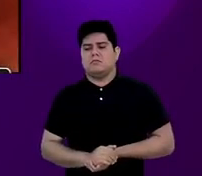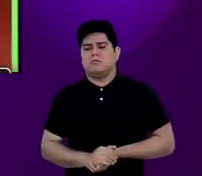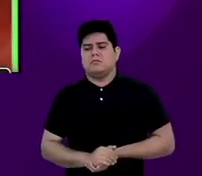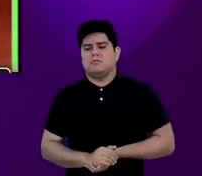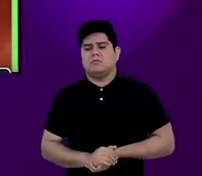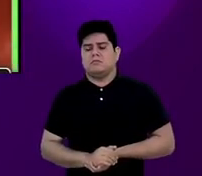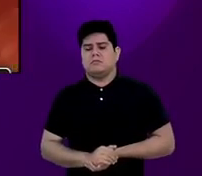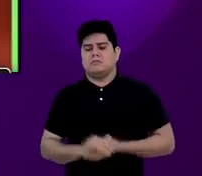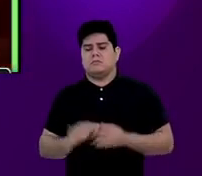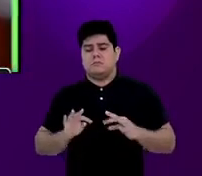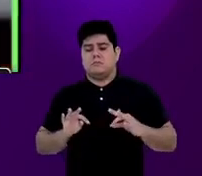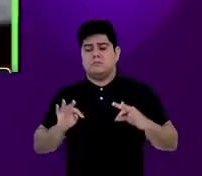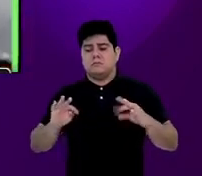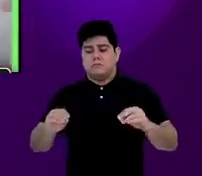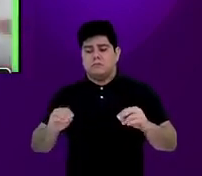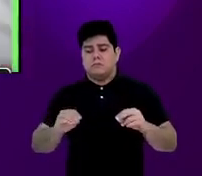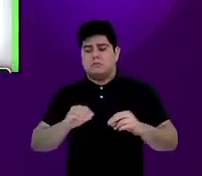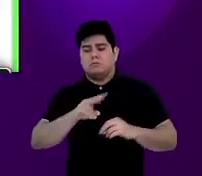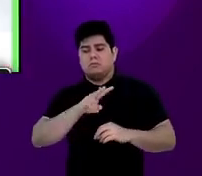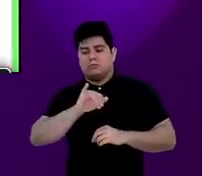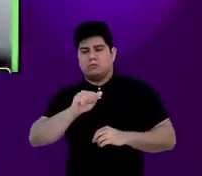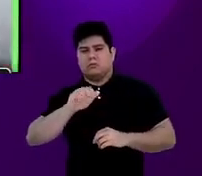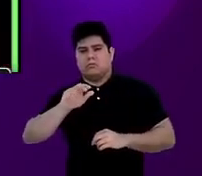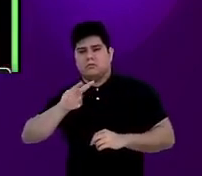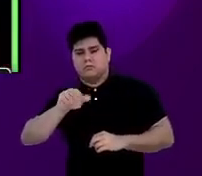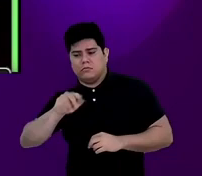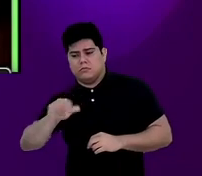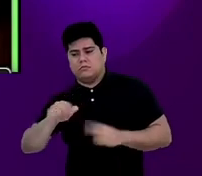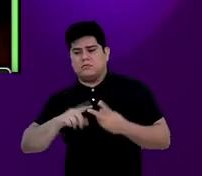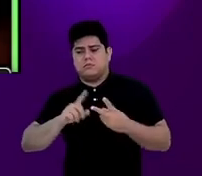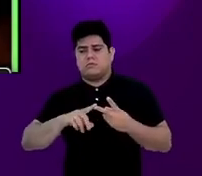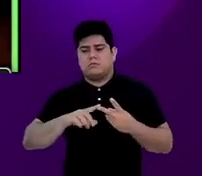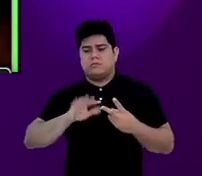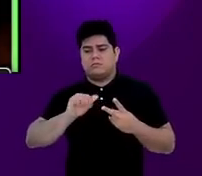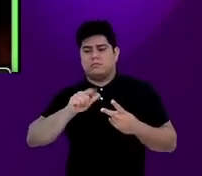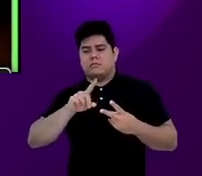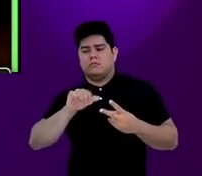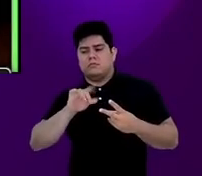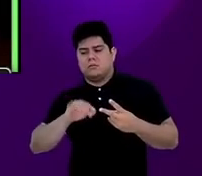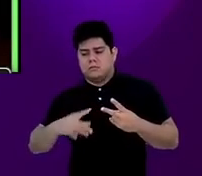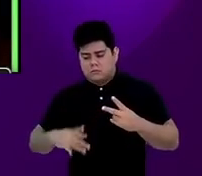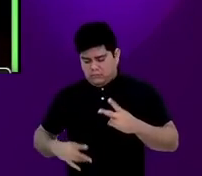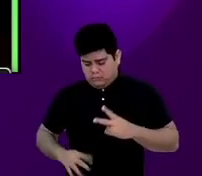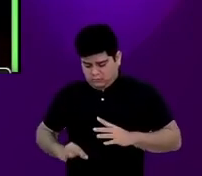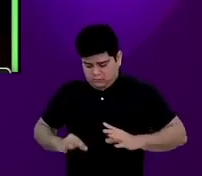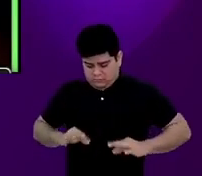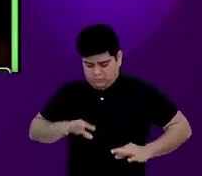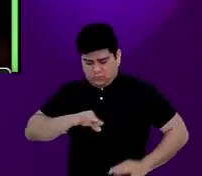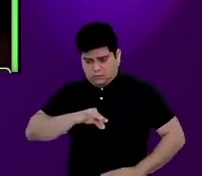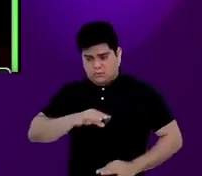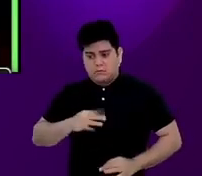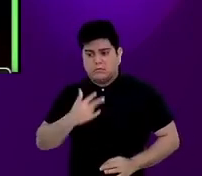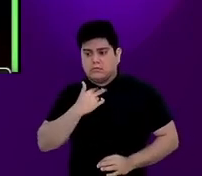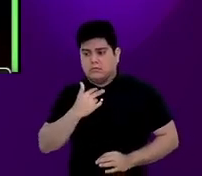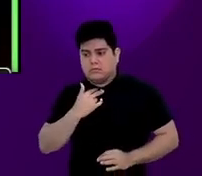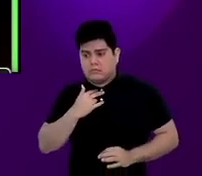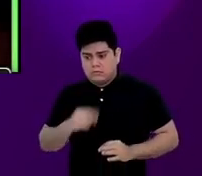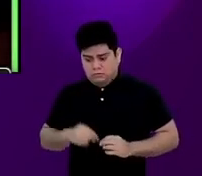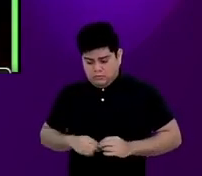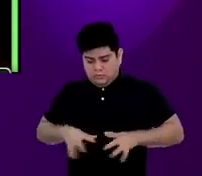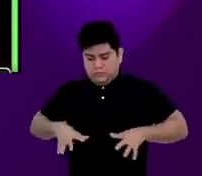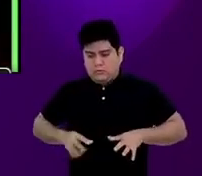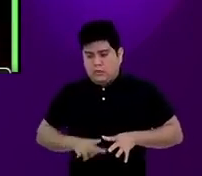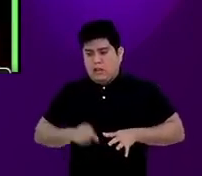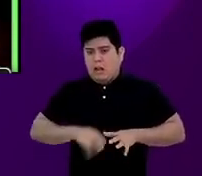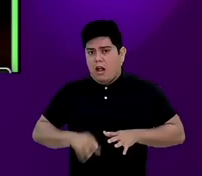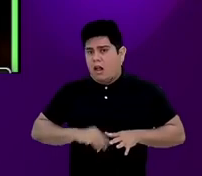e todos os ramos da veia cava, as lombares, a veia do caudado, enfim, tudo ligado, porque você não pode ter o risco de abrir essa veia e ter